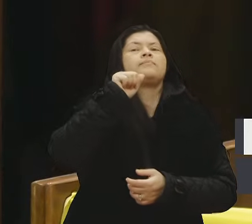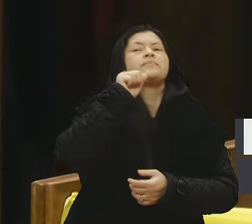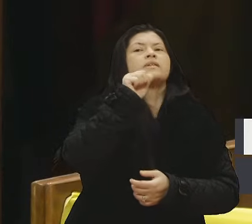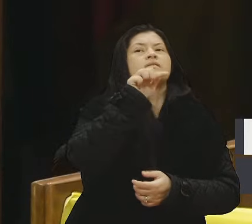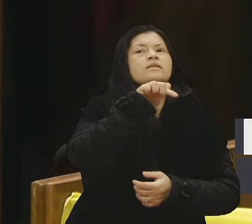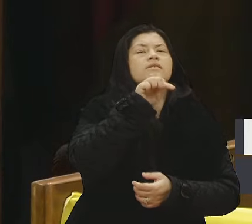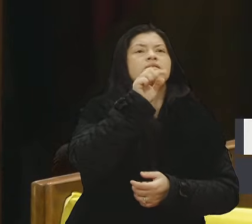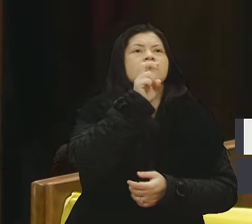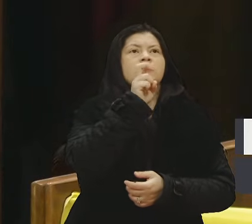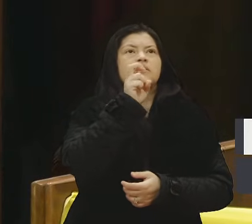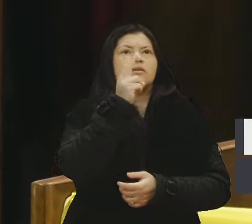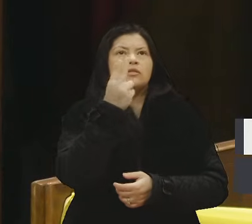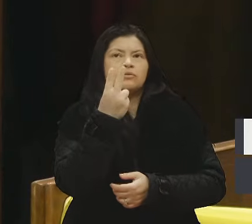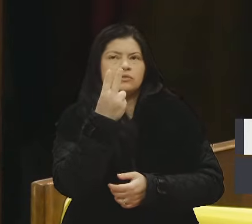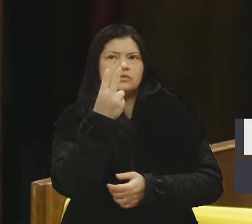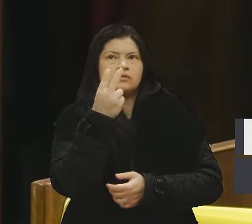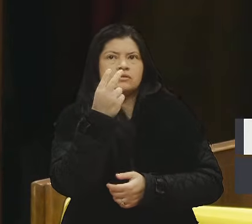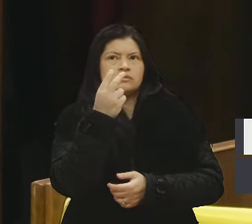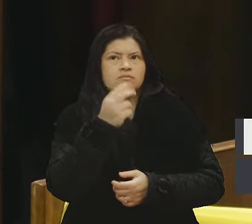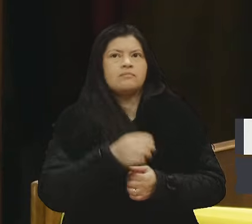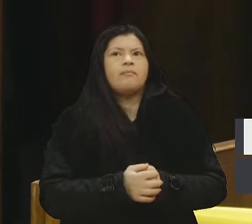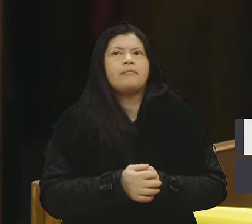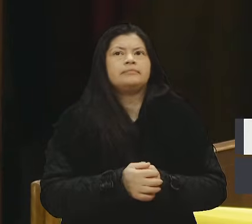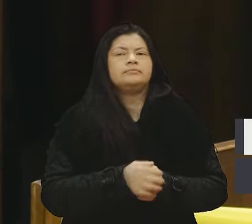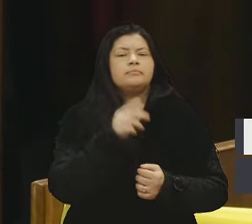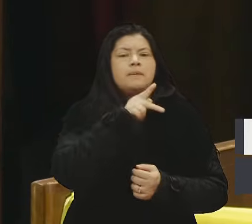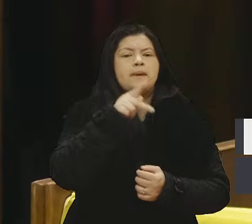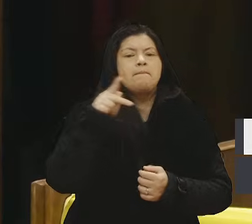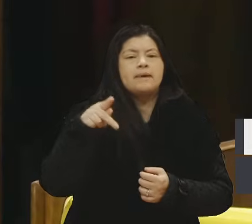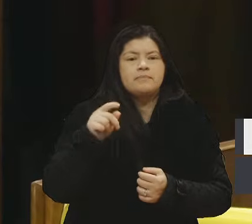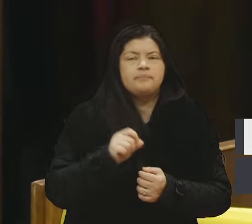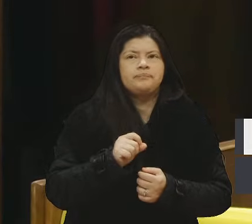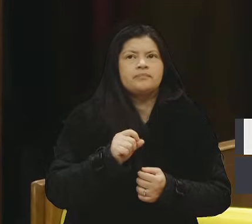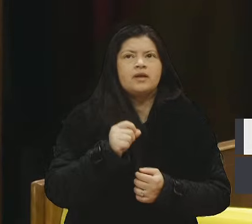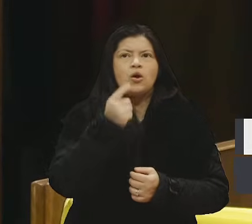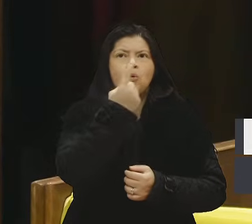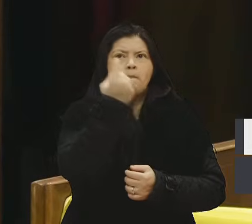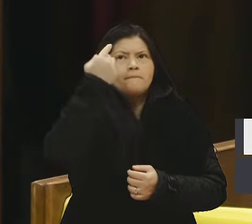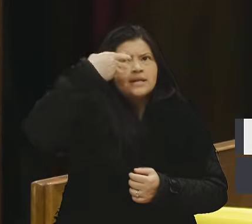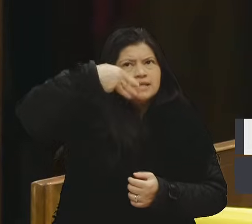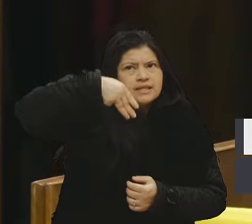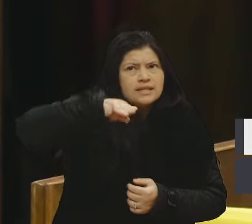417.752,59. Na PPP, a mesma escola, R$